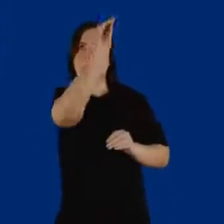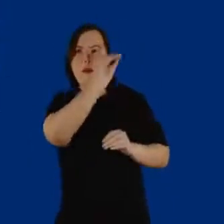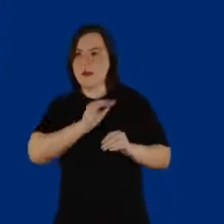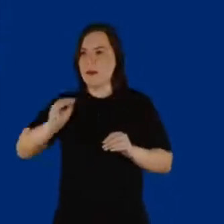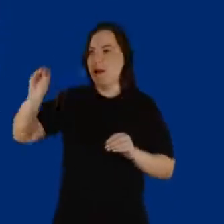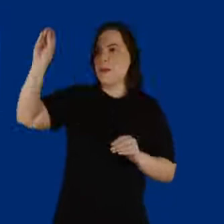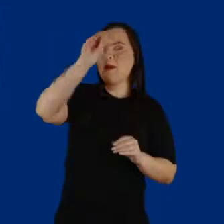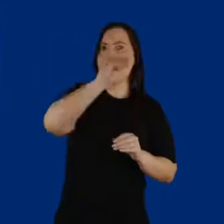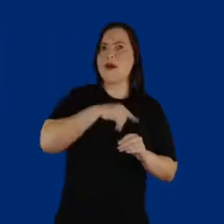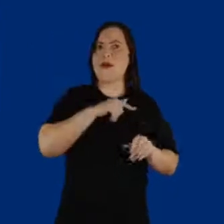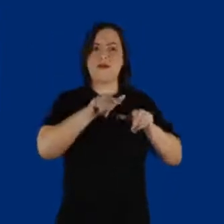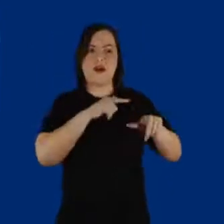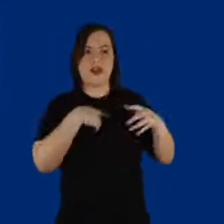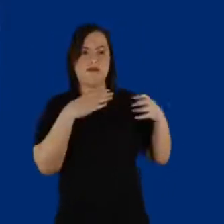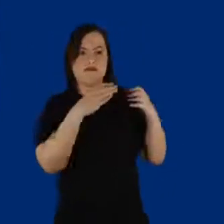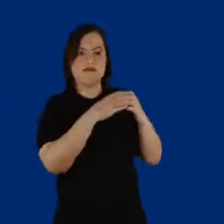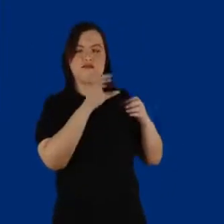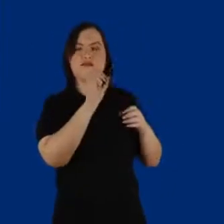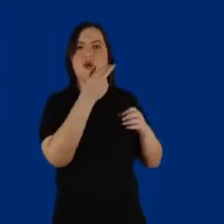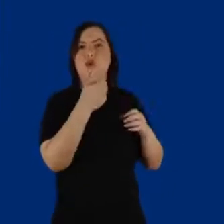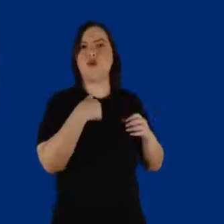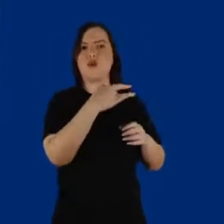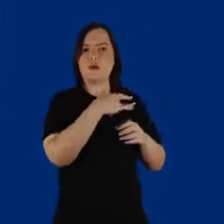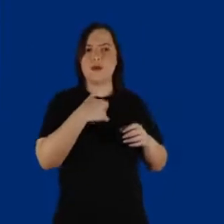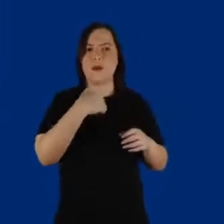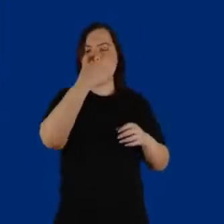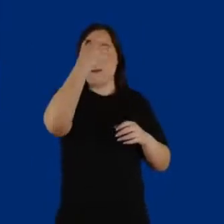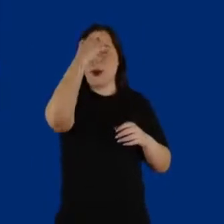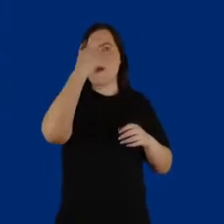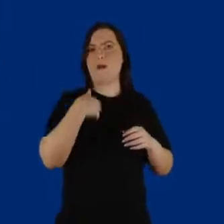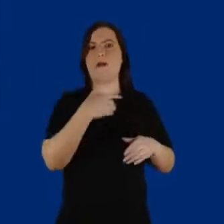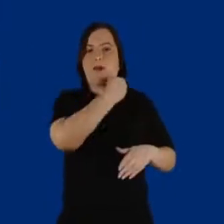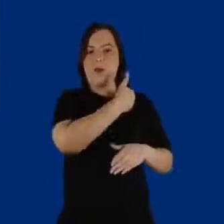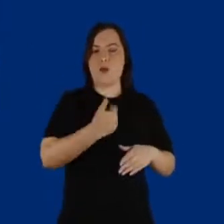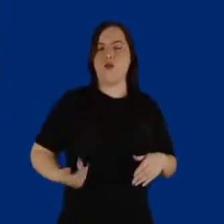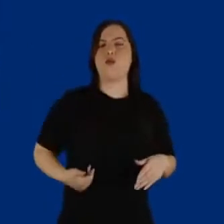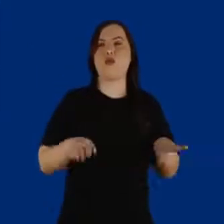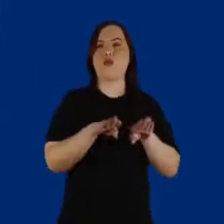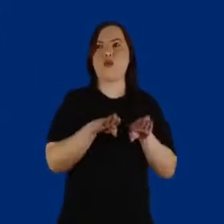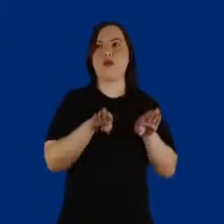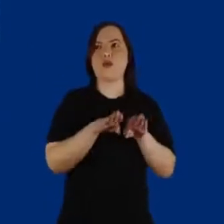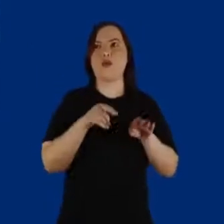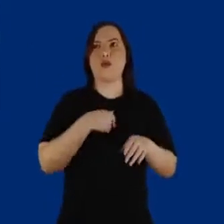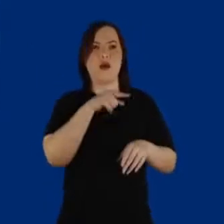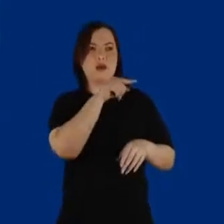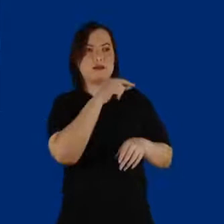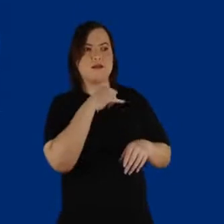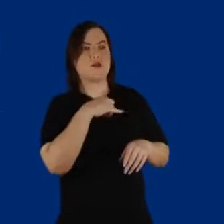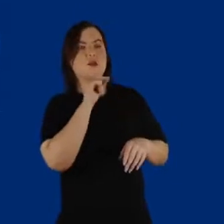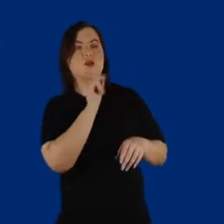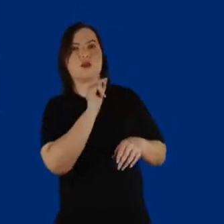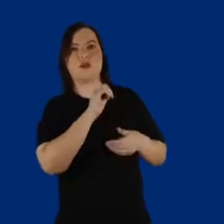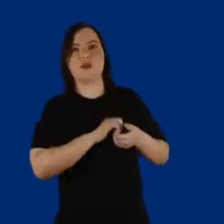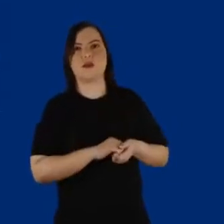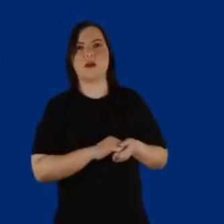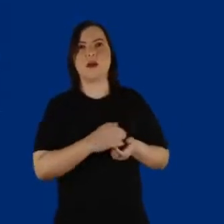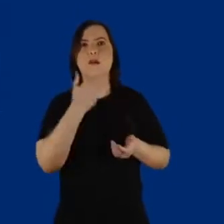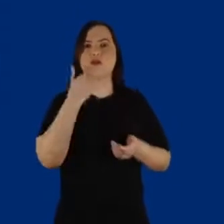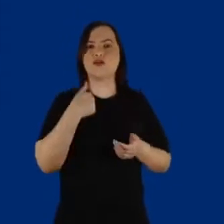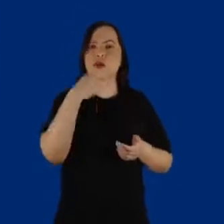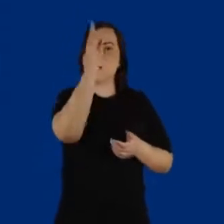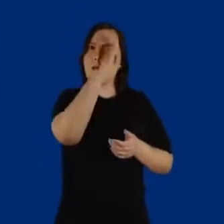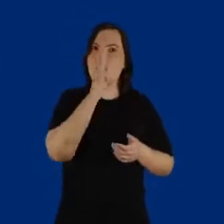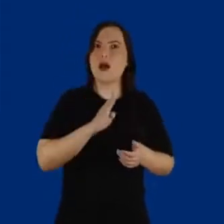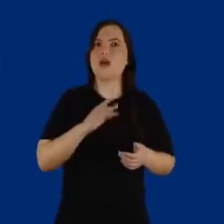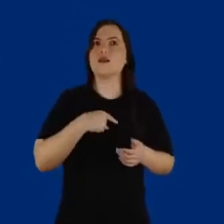nós estamos falando de trabalho comunitário, de trabalho de saúde pública, de saúde mental pública. Então, isso é uma coisa que eu gostaria de pedir ao Brasil